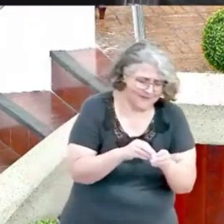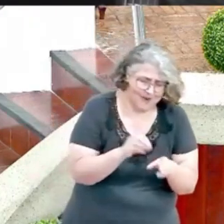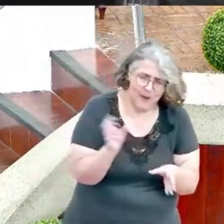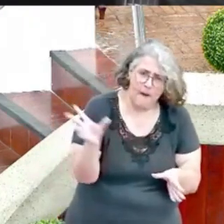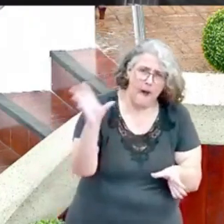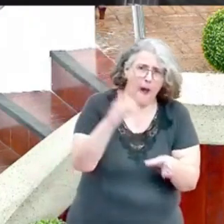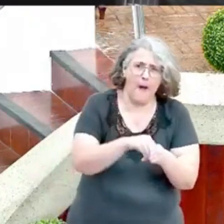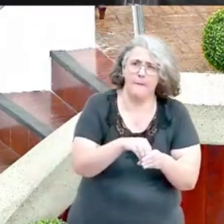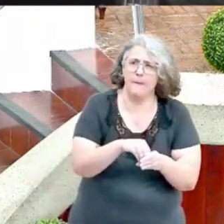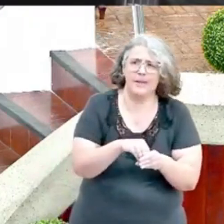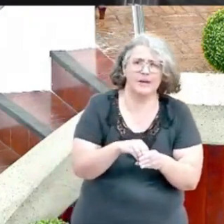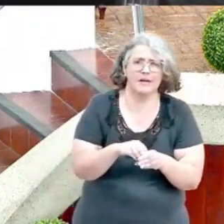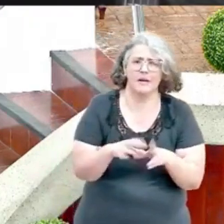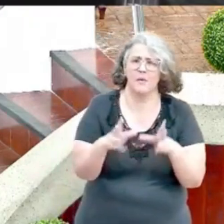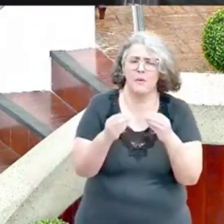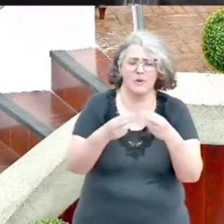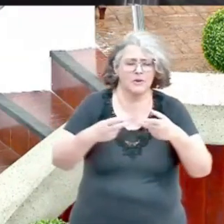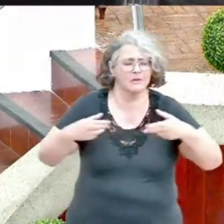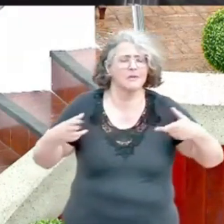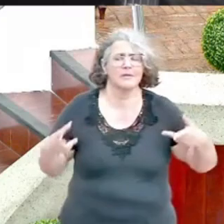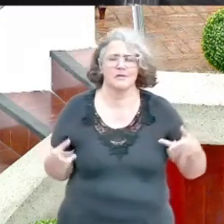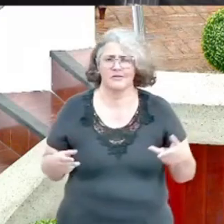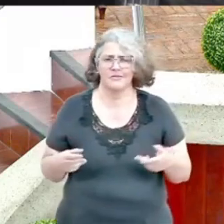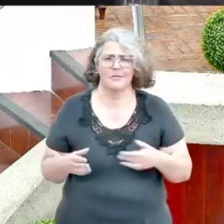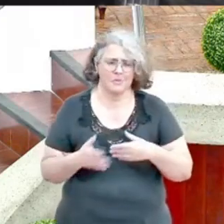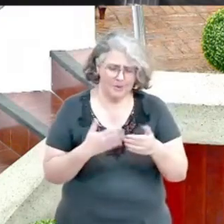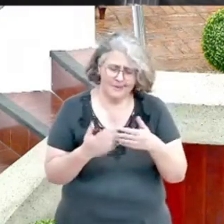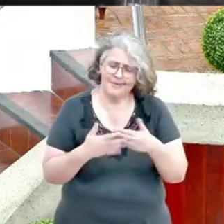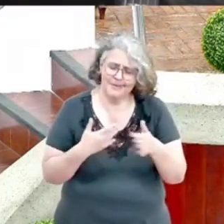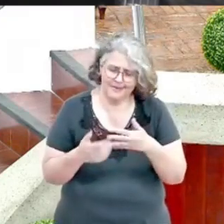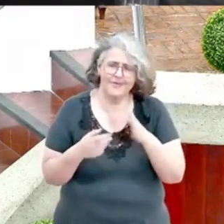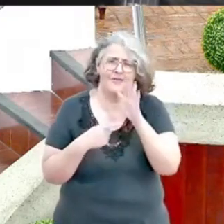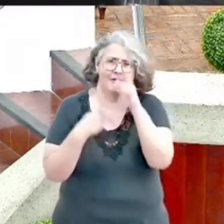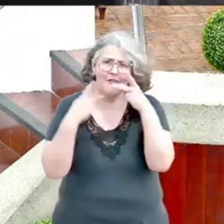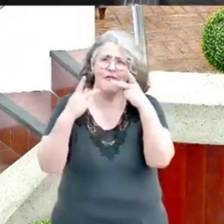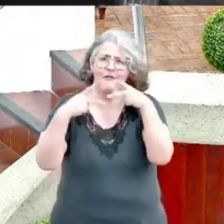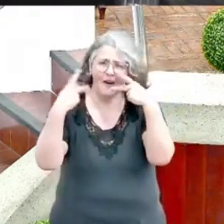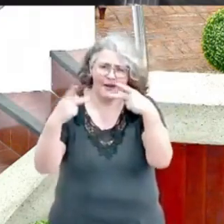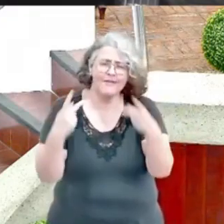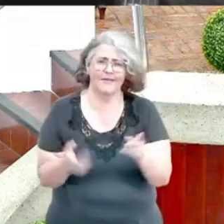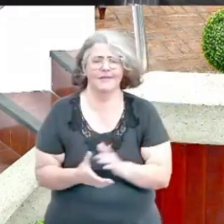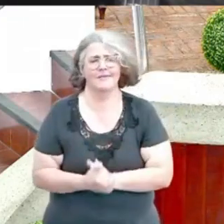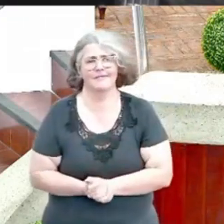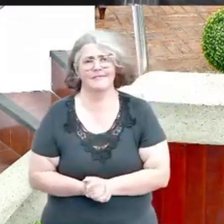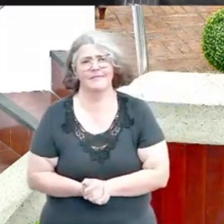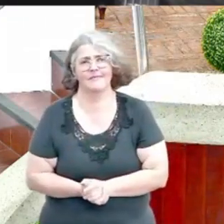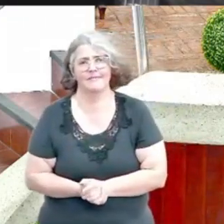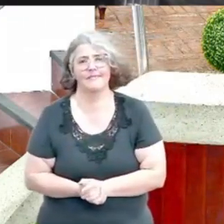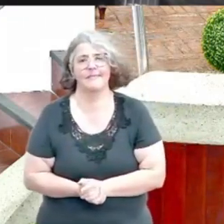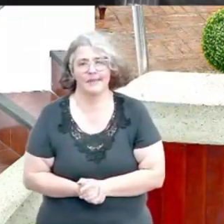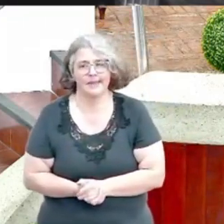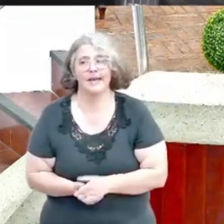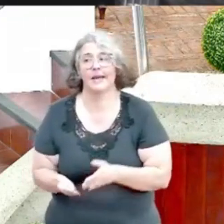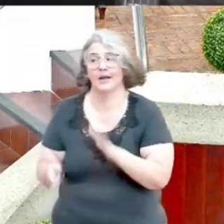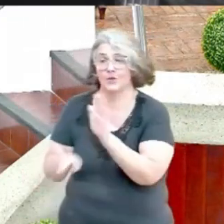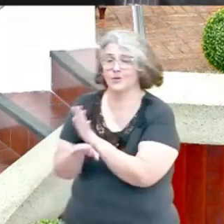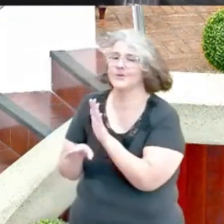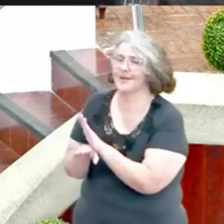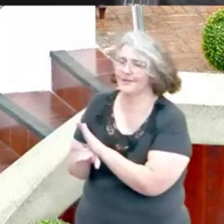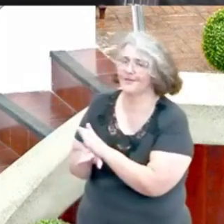Você vai ver isso no livro de Atos, você vai ver isso no livro de Romanos. Paulo tinha consciência, ele era assistente daquele